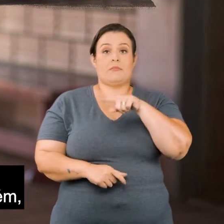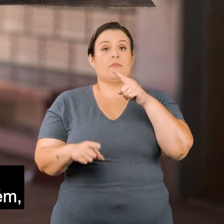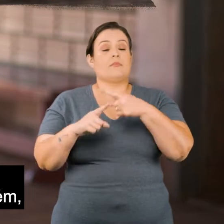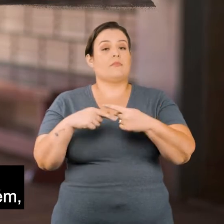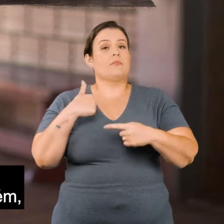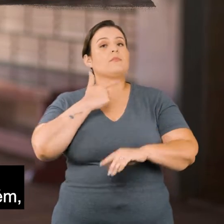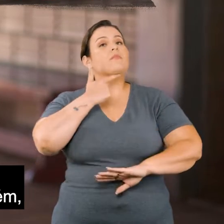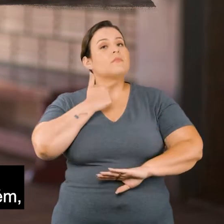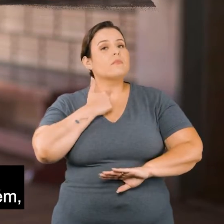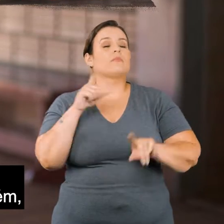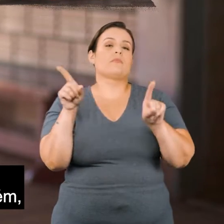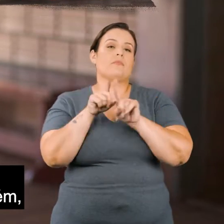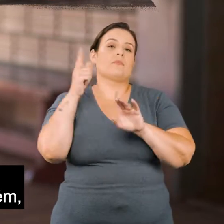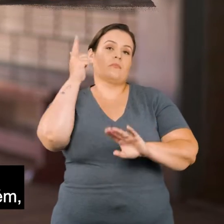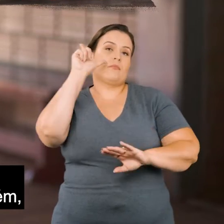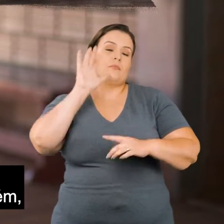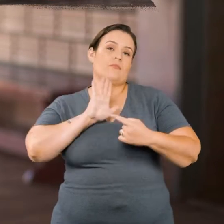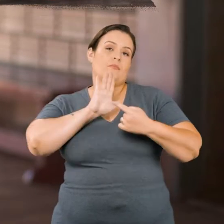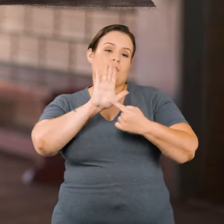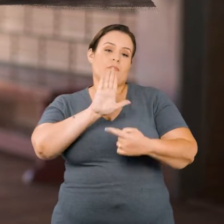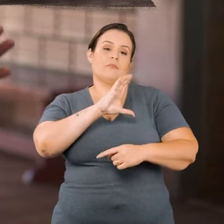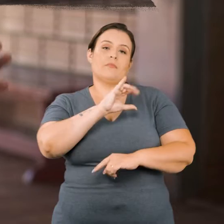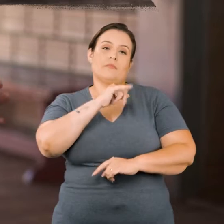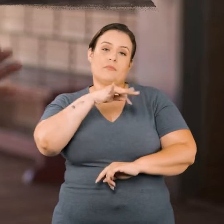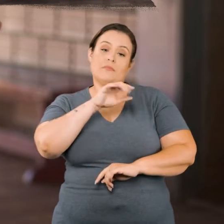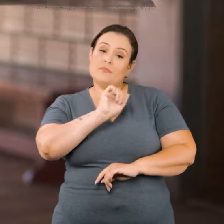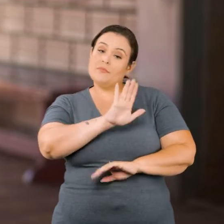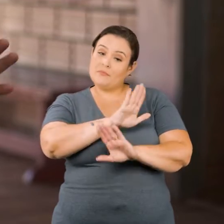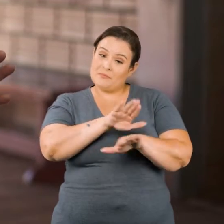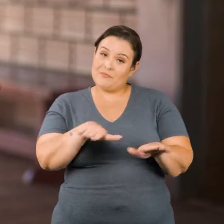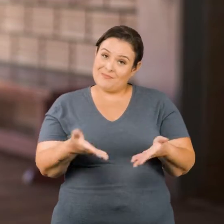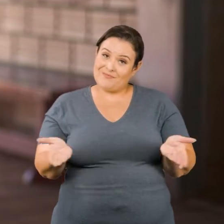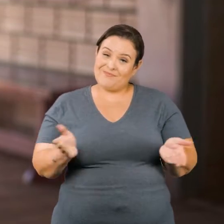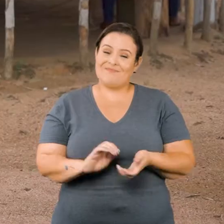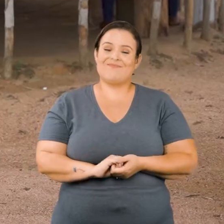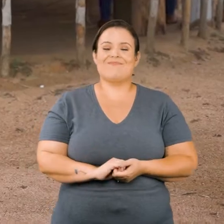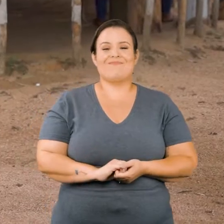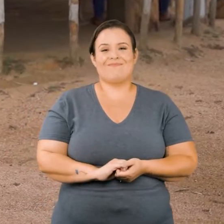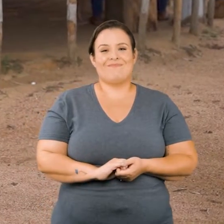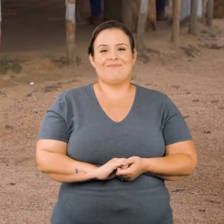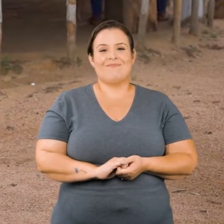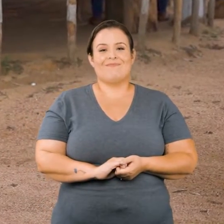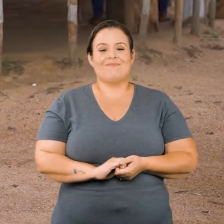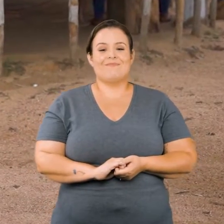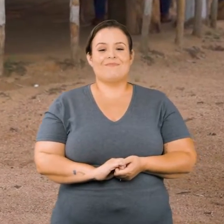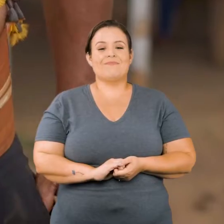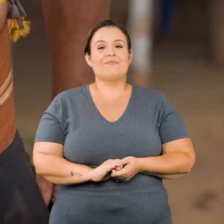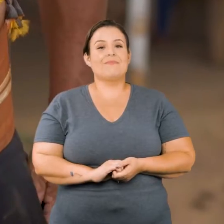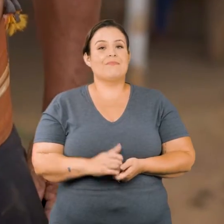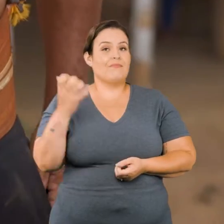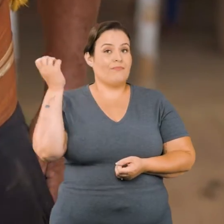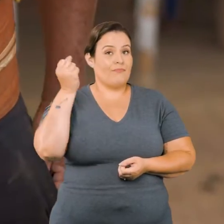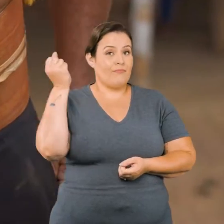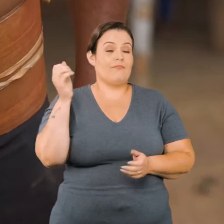Porque eu estava com vontade também a mostrar essa cinta para os alunos, né? Ele de pé sem camisa, usando uma larga cinta